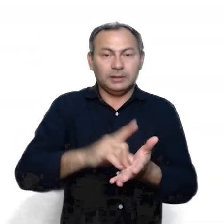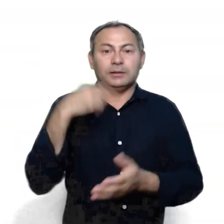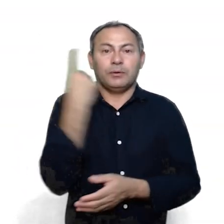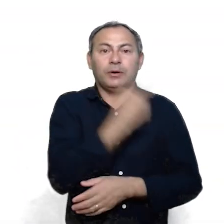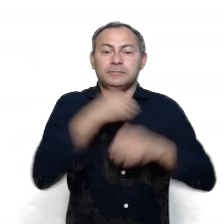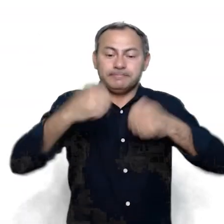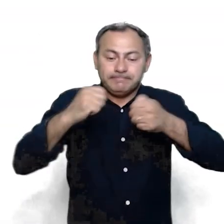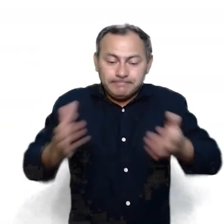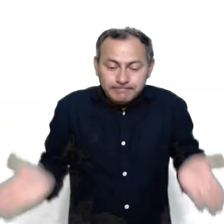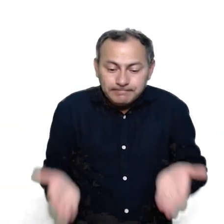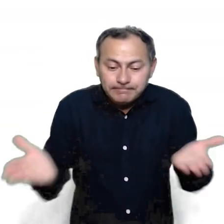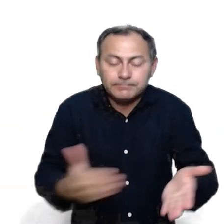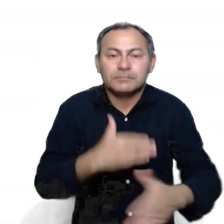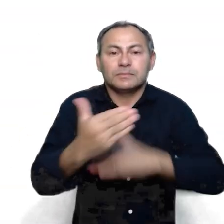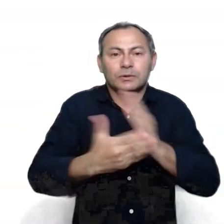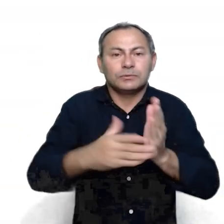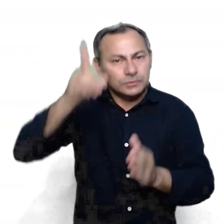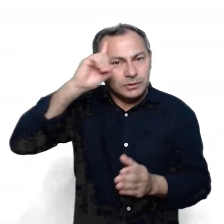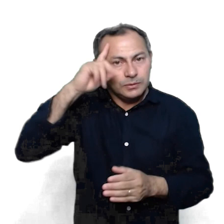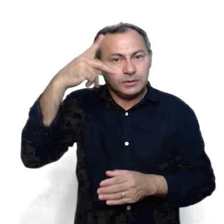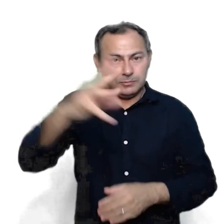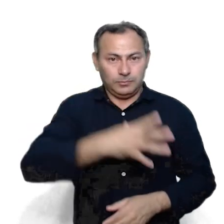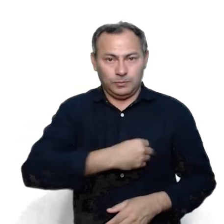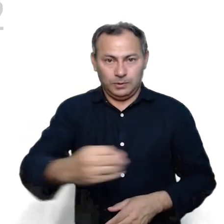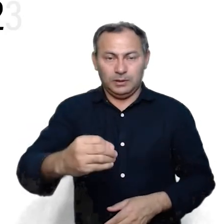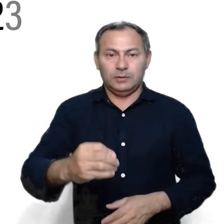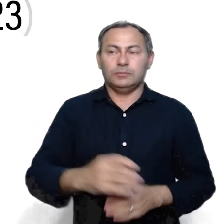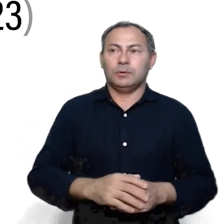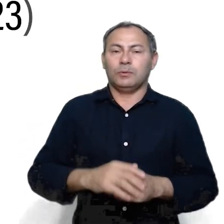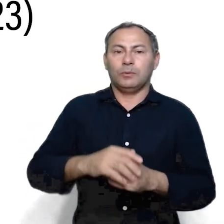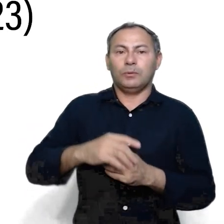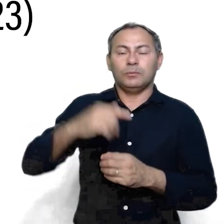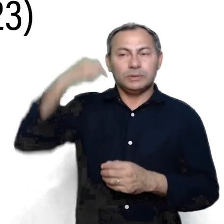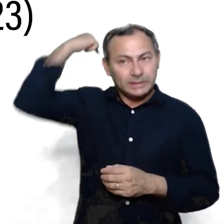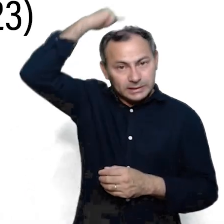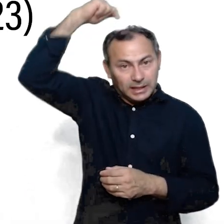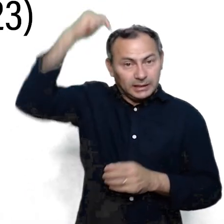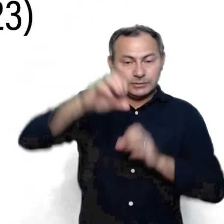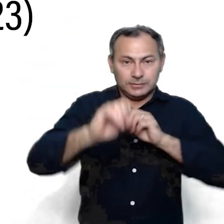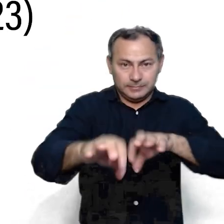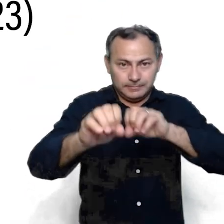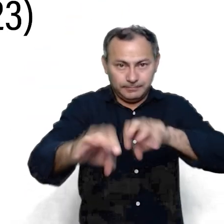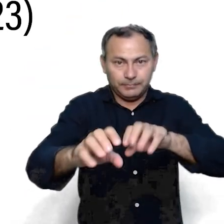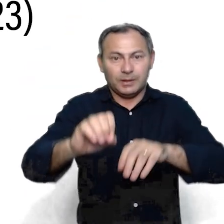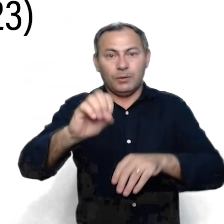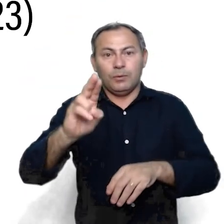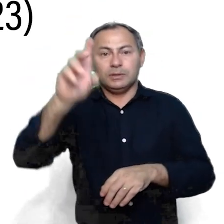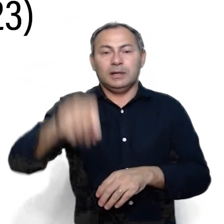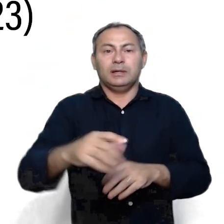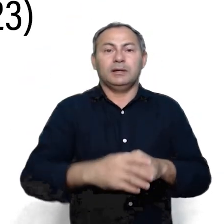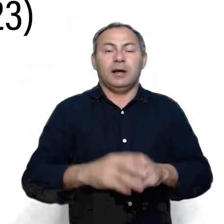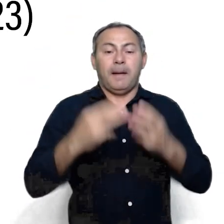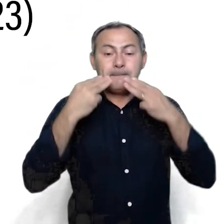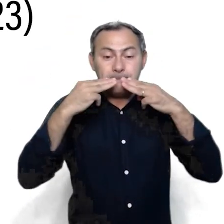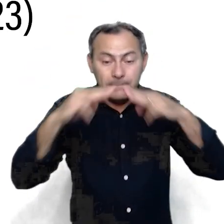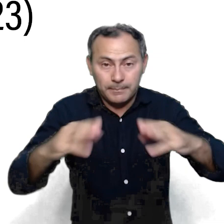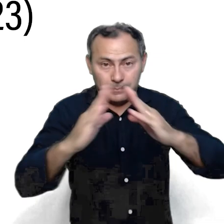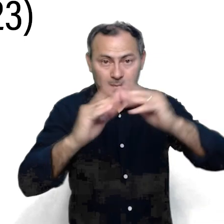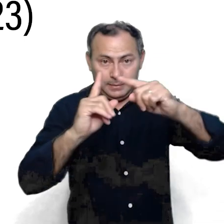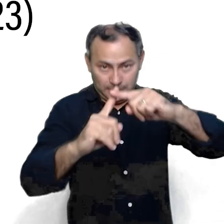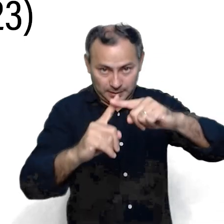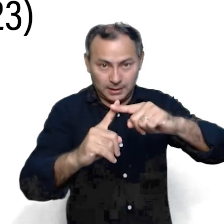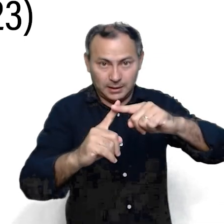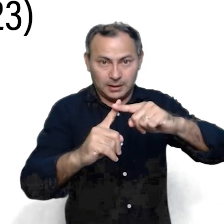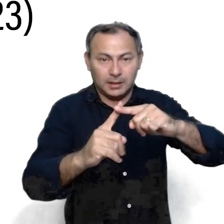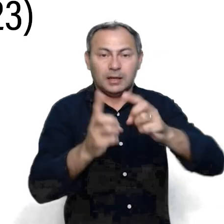alimentar cotidianamente os seus filhos com os divinos preceitos. Ou seja, a missão da igreja